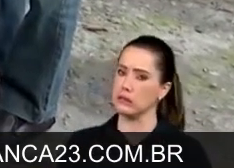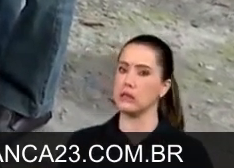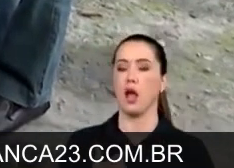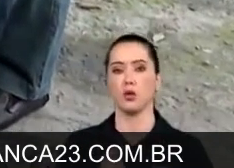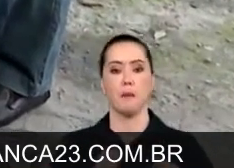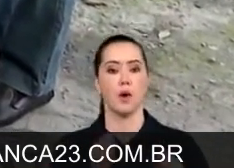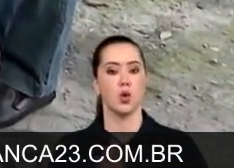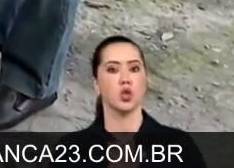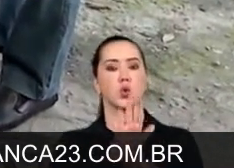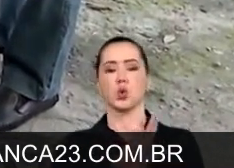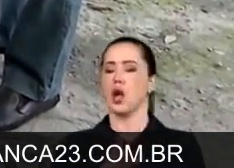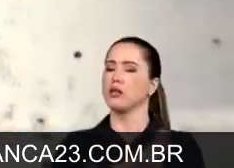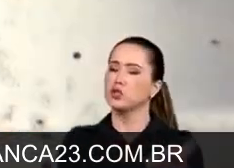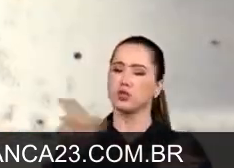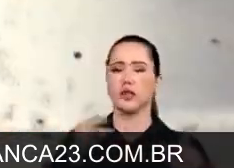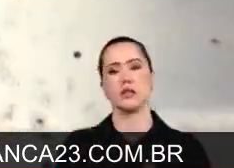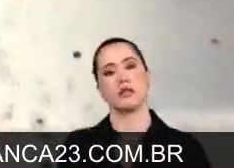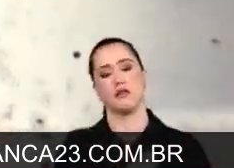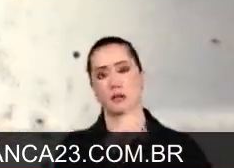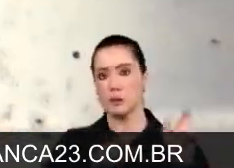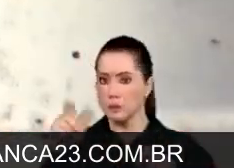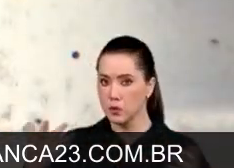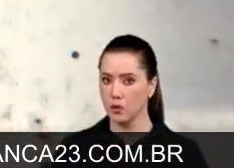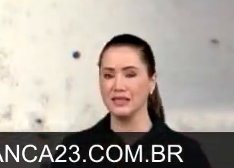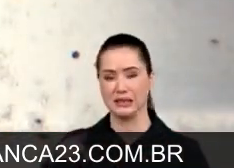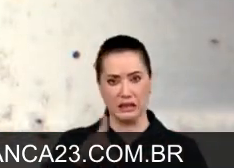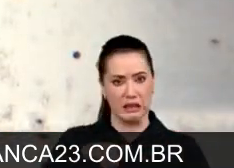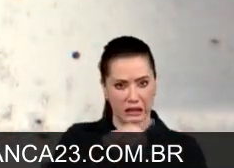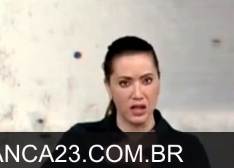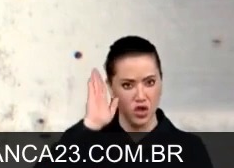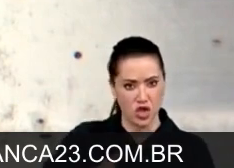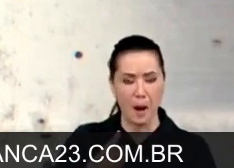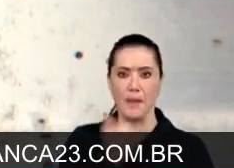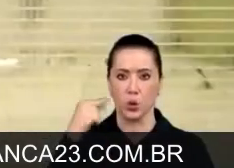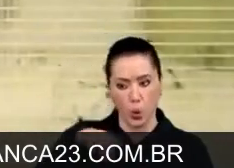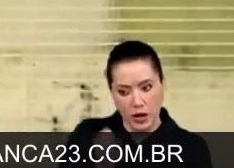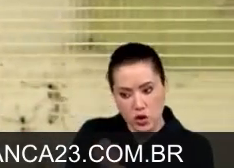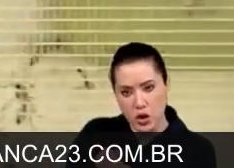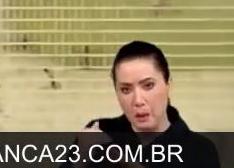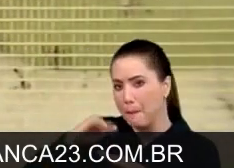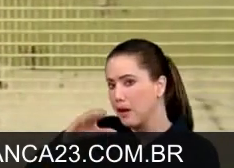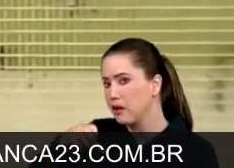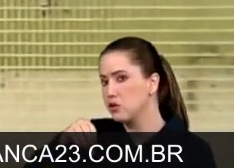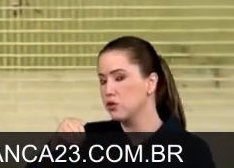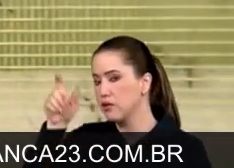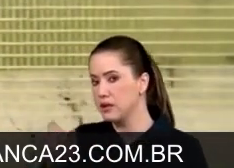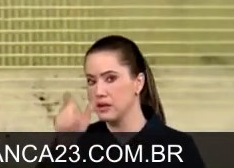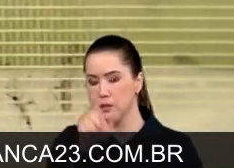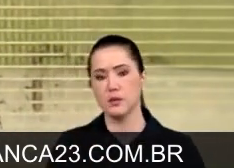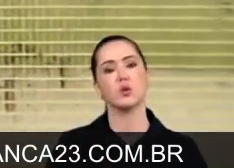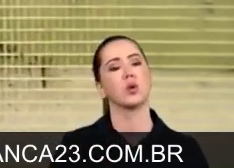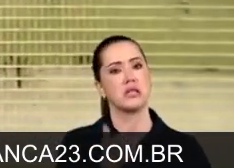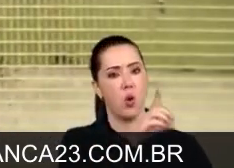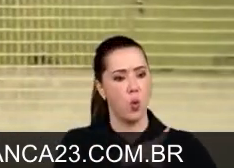e pode fazer a diferença. Só este ano a dengue matou mais de 900 pessoas e a chikungunya fez pelo menos